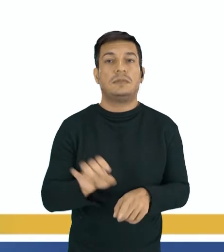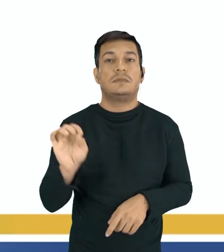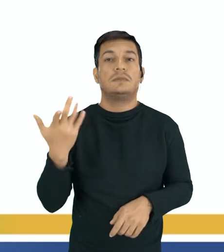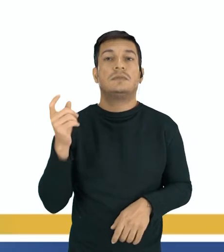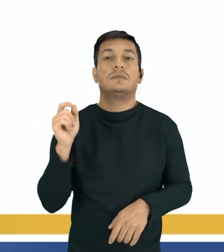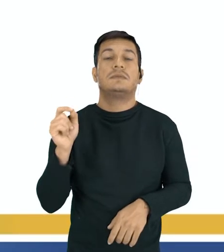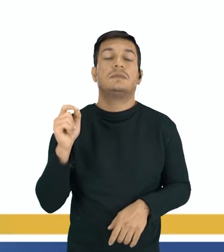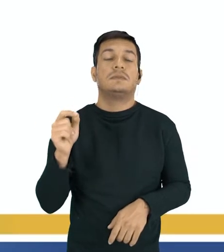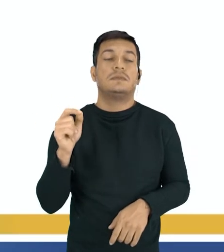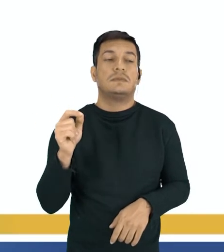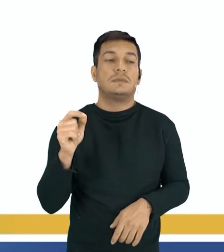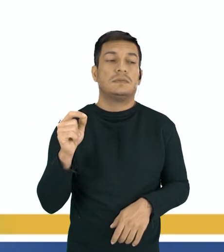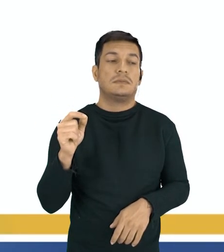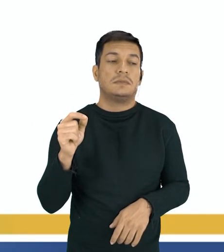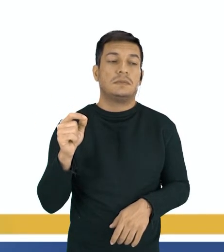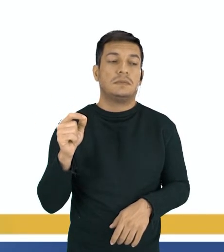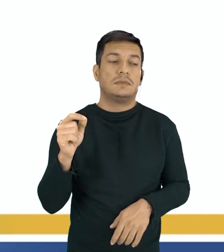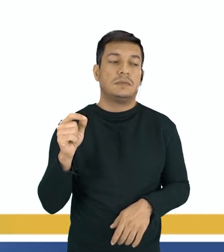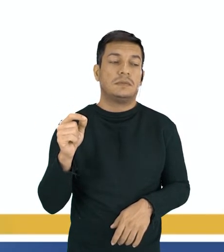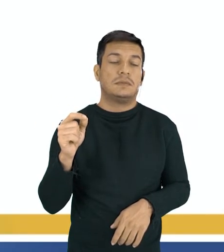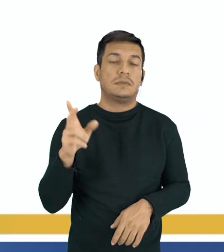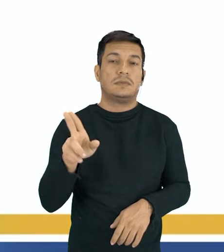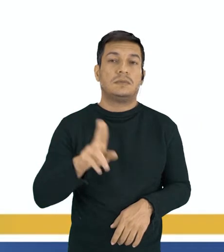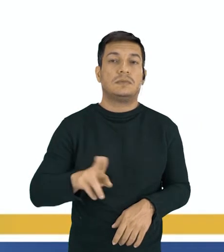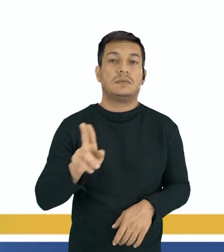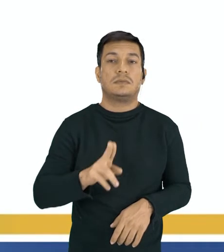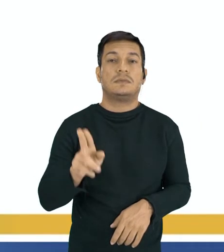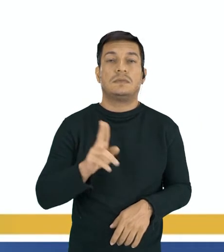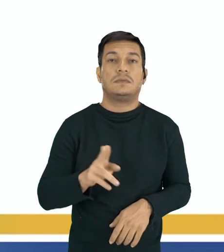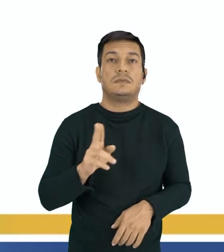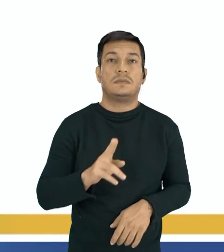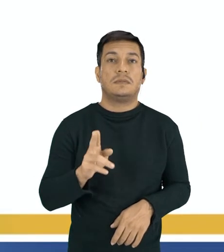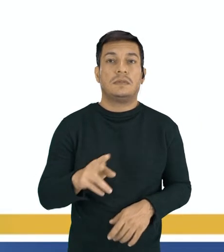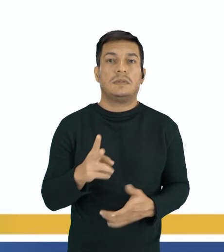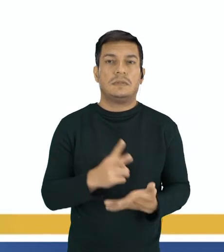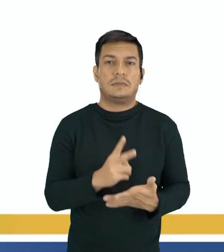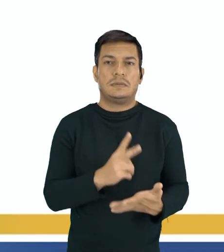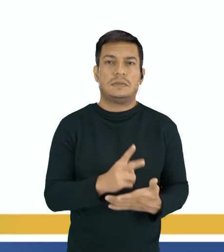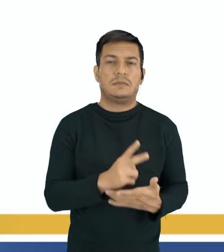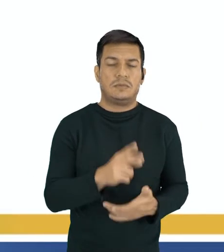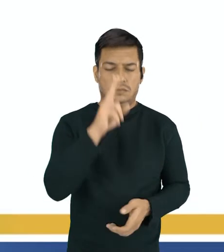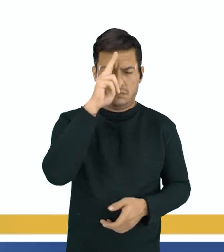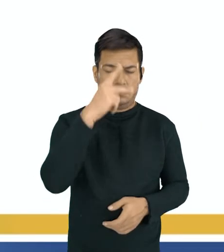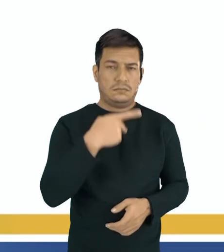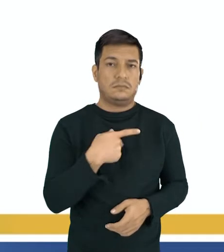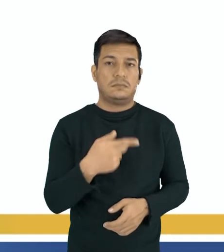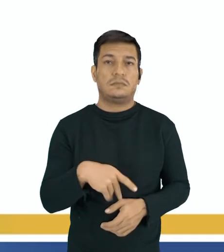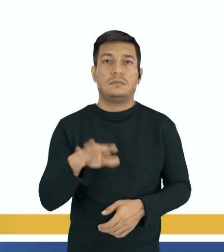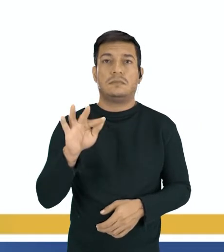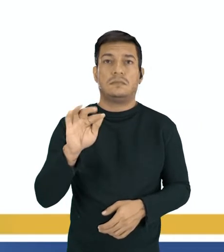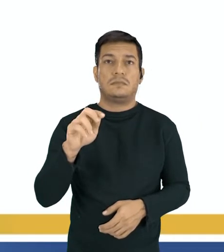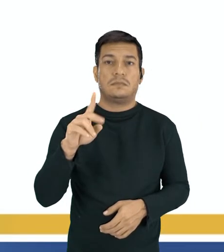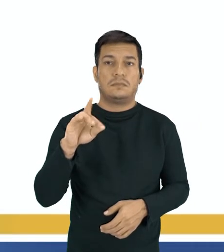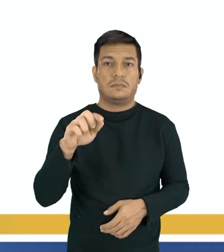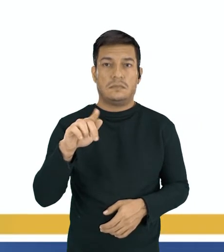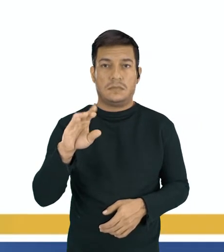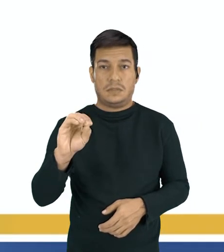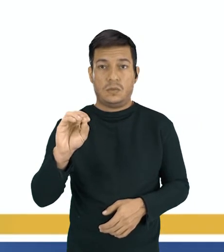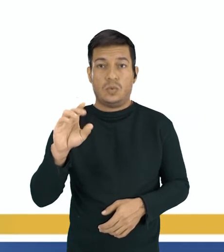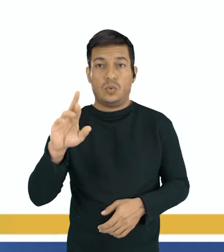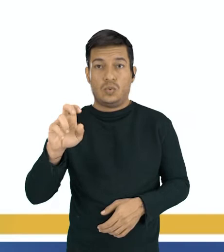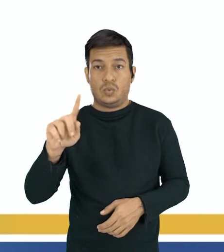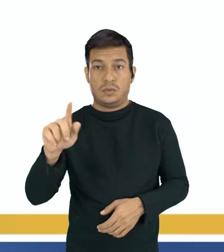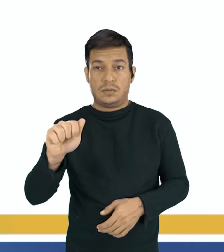também, tem mecanismos que são utilizados para que não ocorra sempre a autofecundação, que é a fecundação cruzada. Se